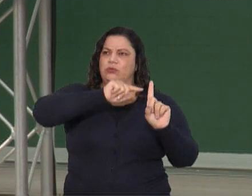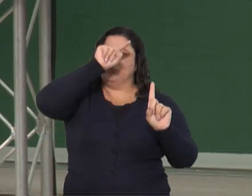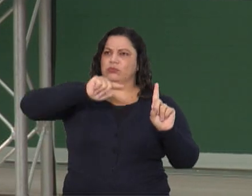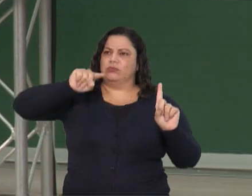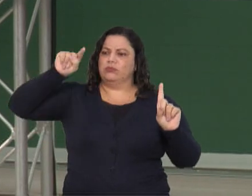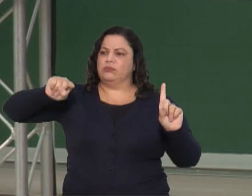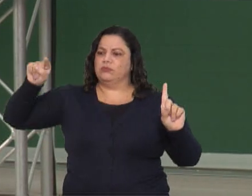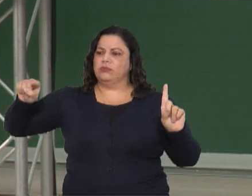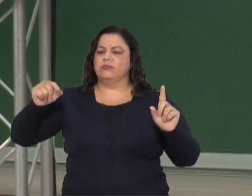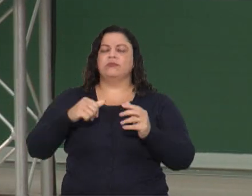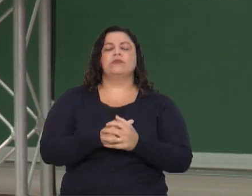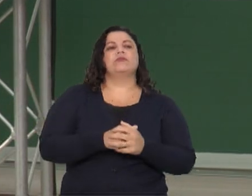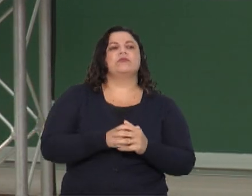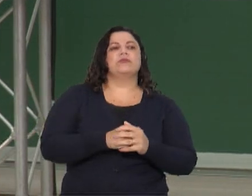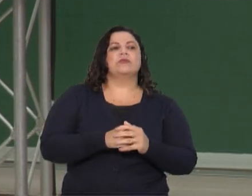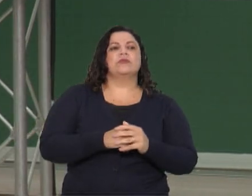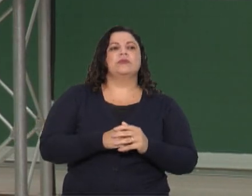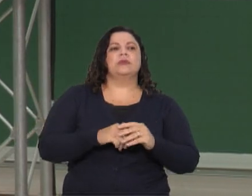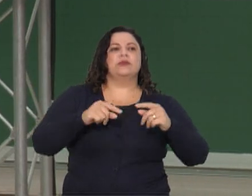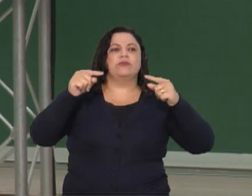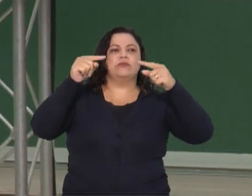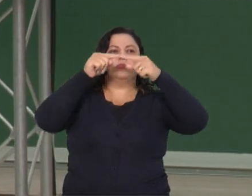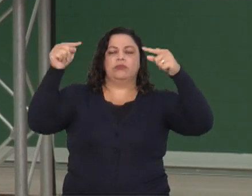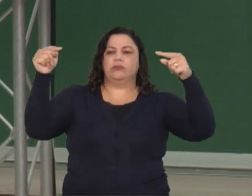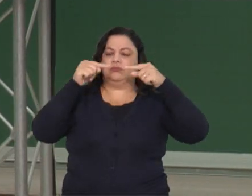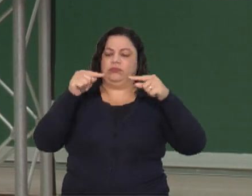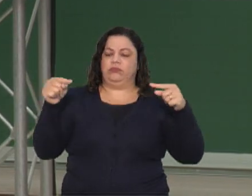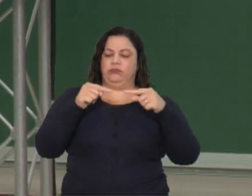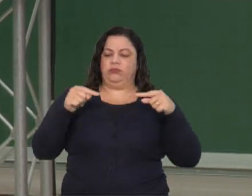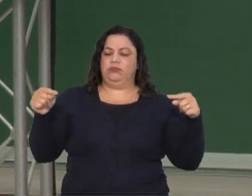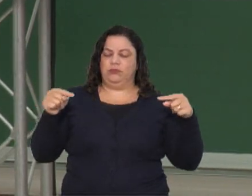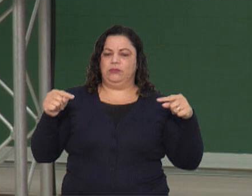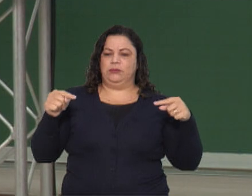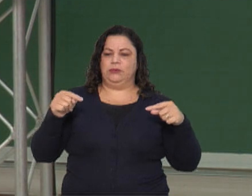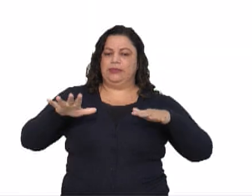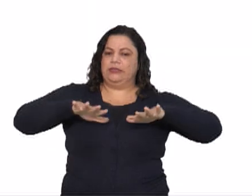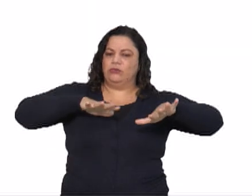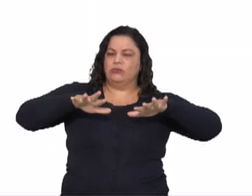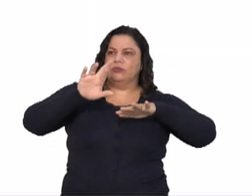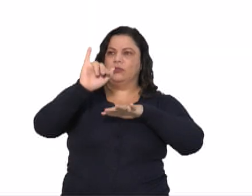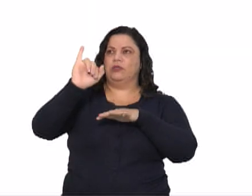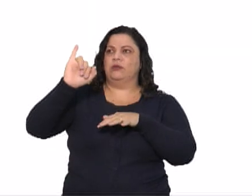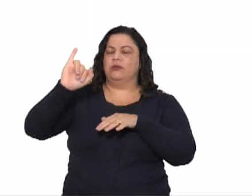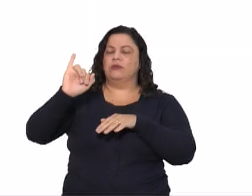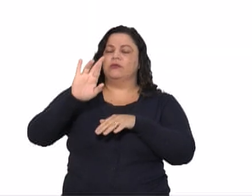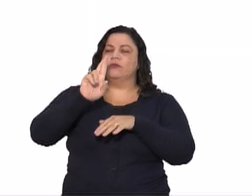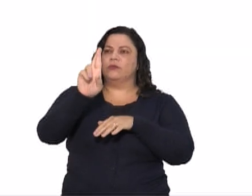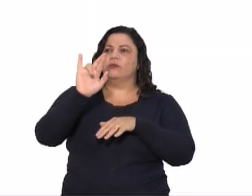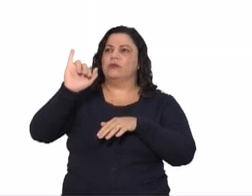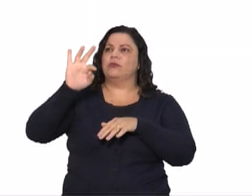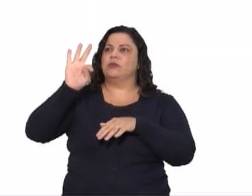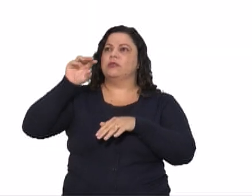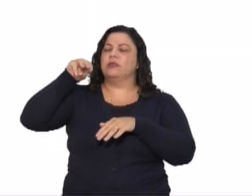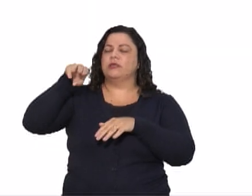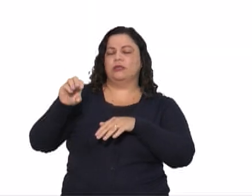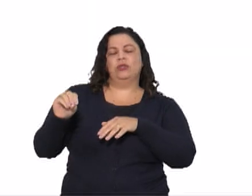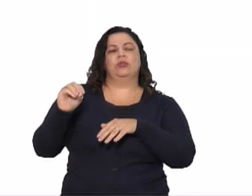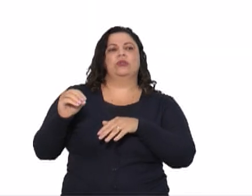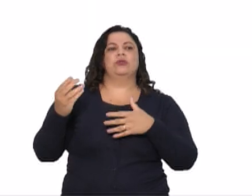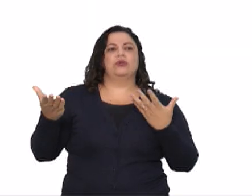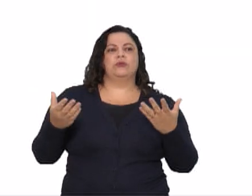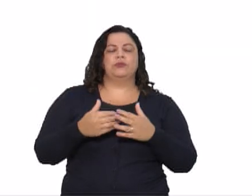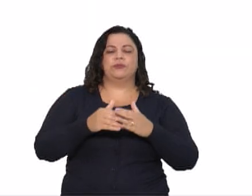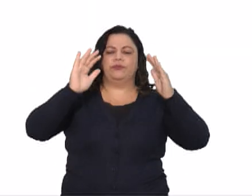esse fragmento, né, porque tem, cada um tem um ritmo brasileiro ali, ele vai ser repetido ao longo